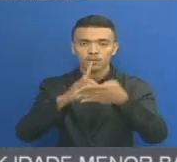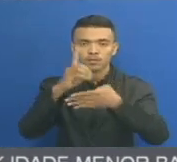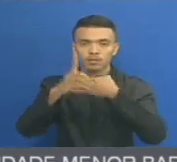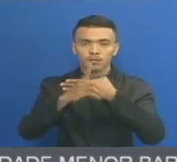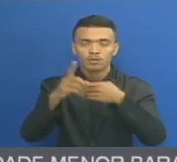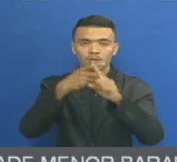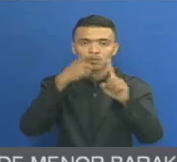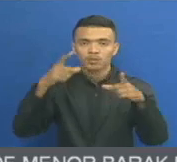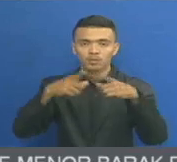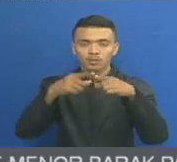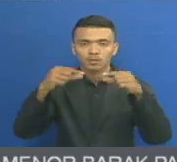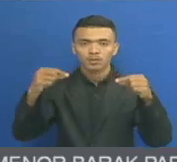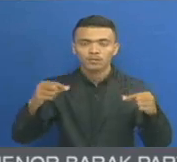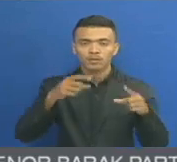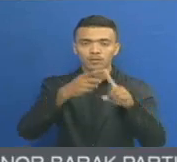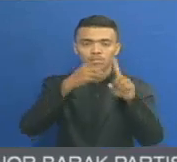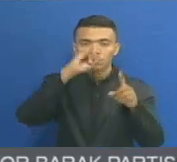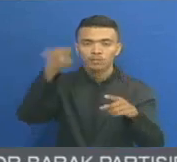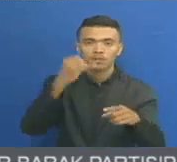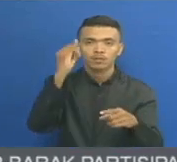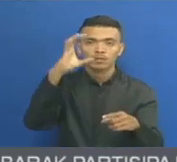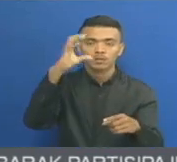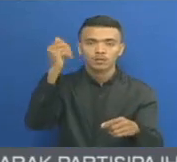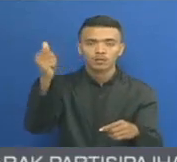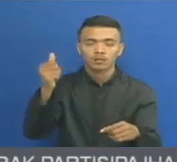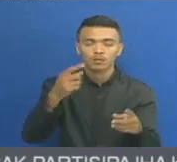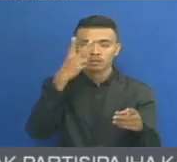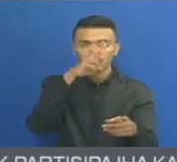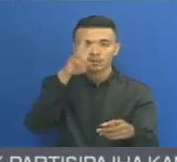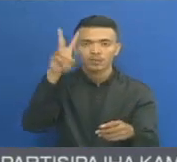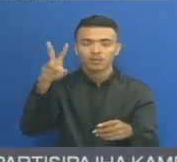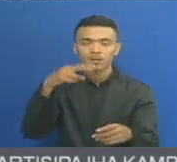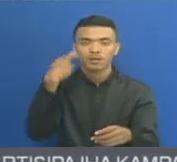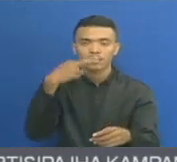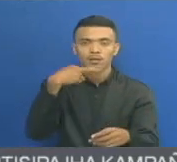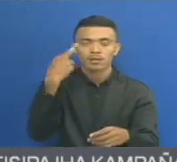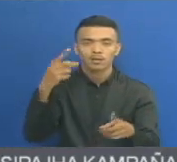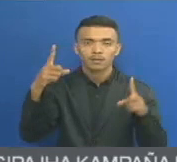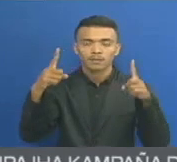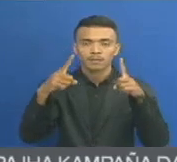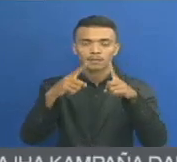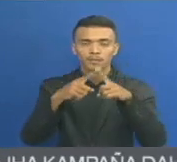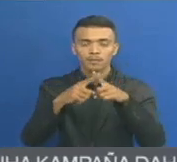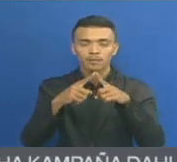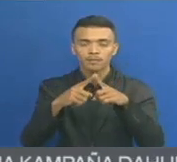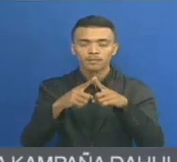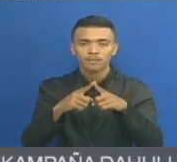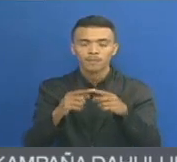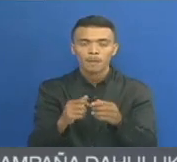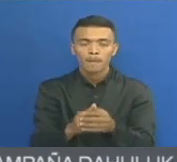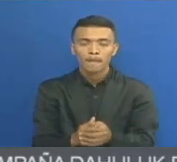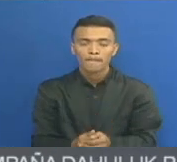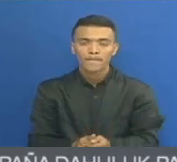Japão, também viu se Jaica. Ato Hare Liliu, produção Hare vai a luto de minha